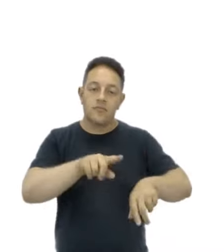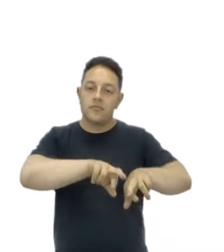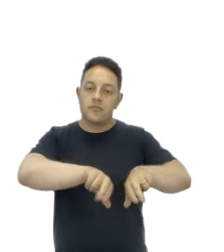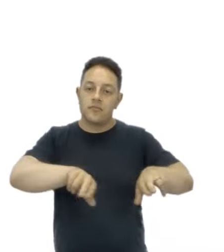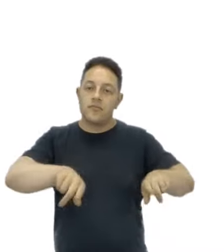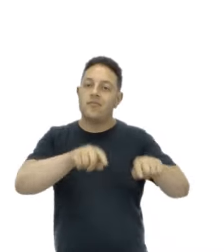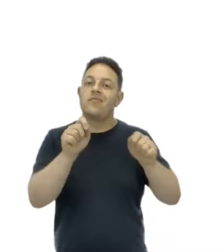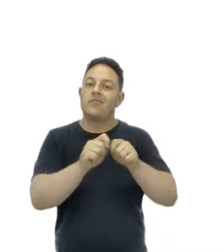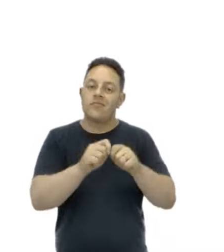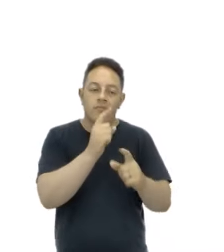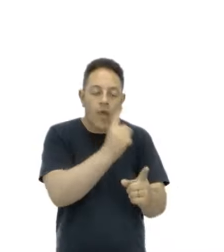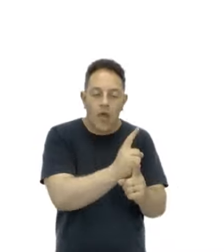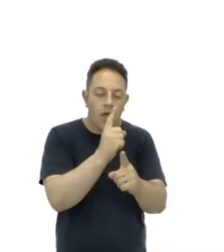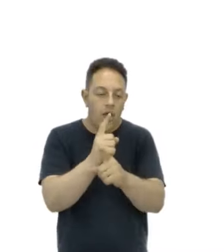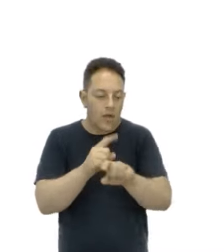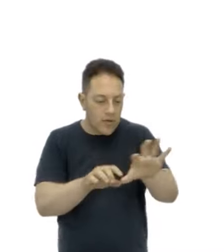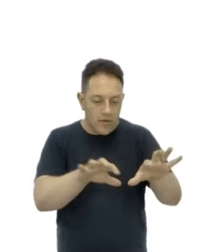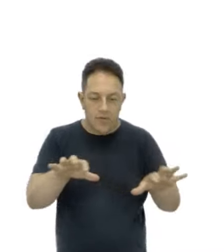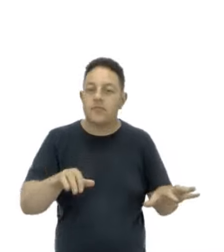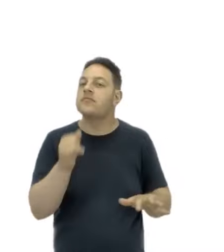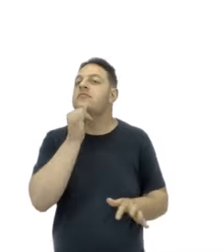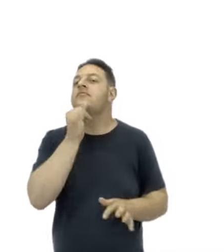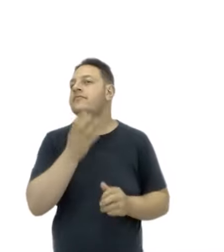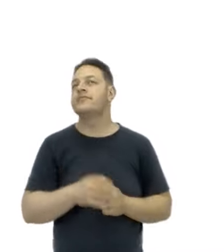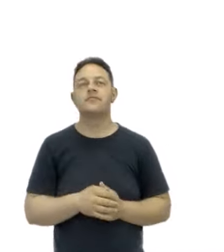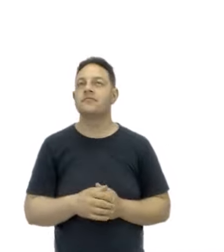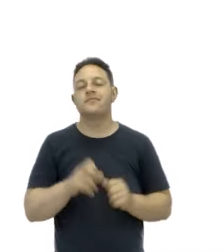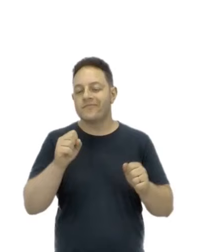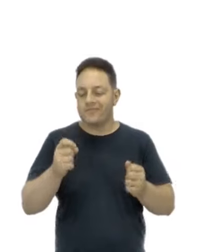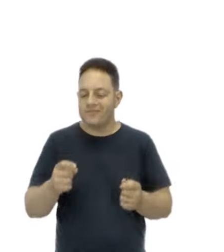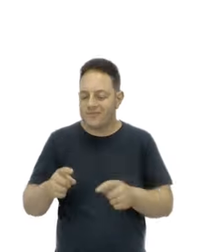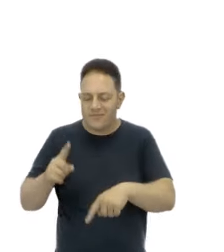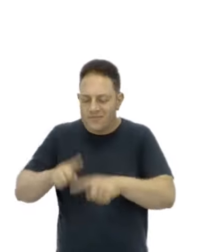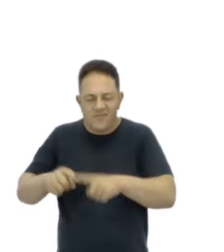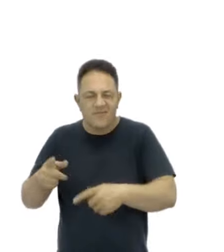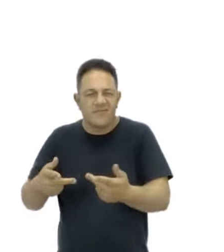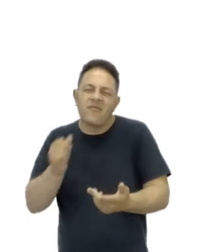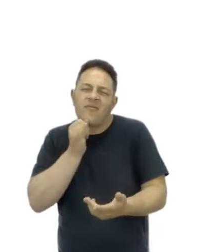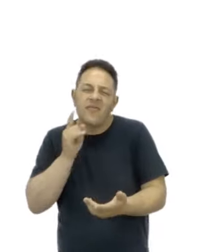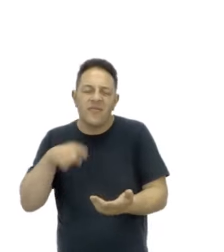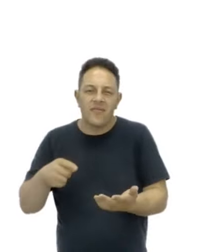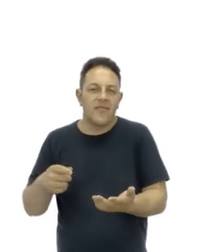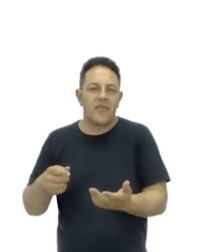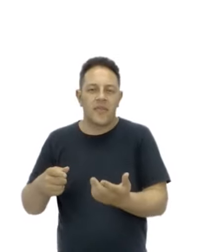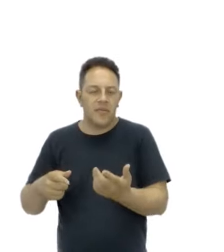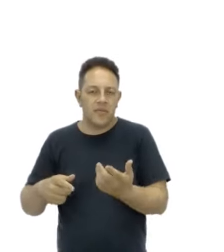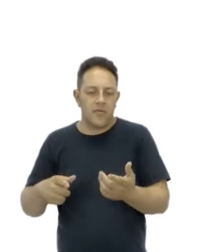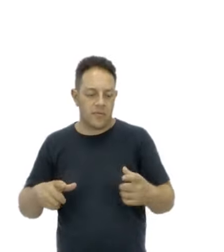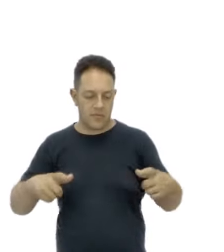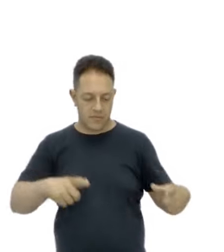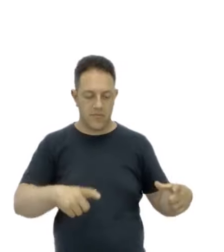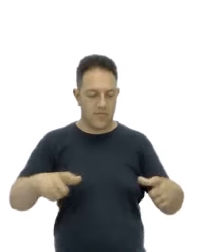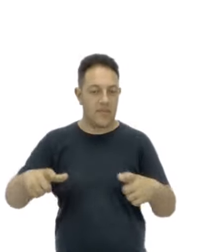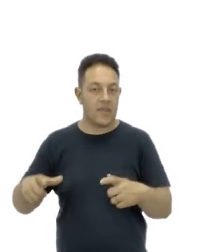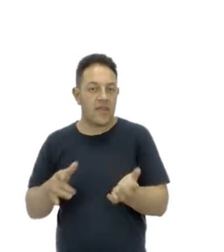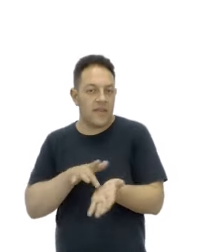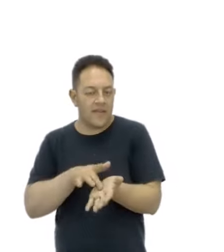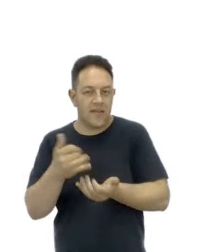para fazer a distribuição. Ou seja, eles iriam distribuir uma torta em cada prato até terminar